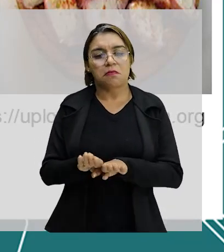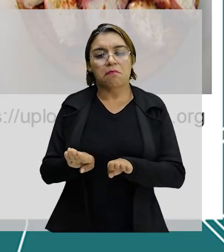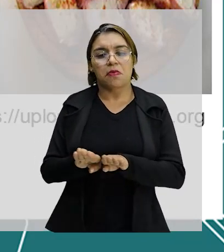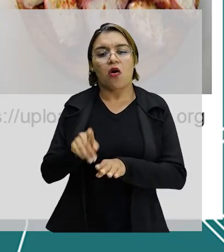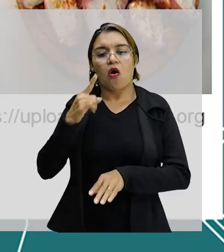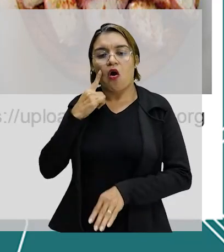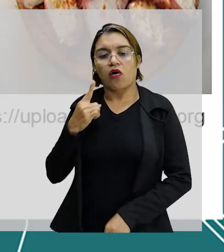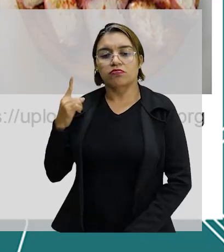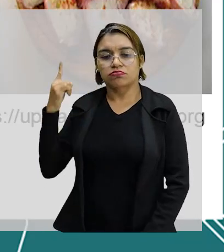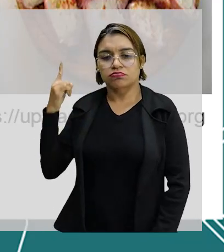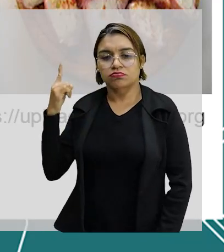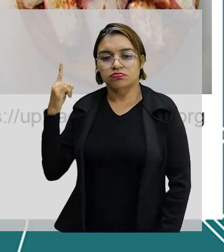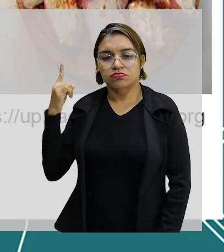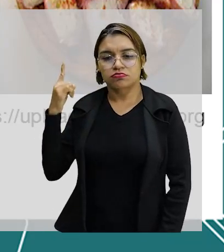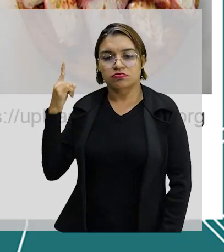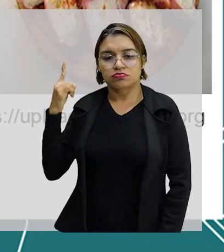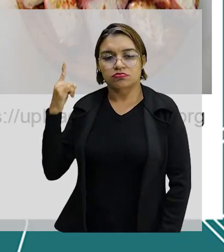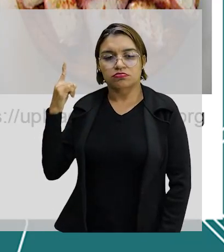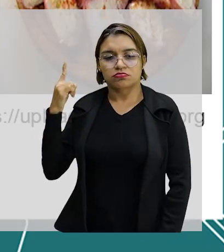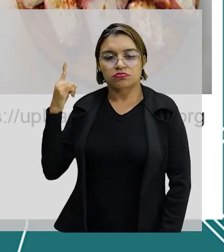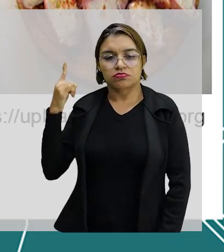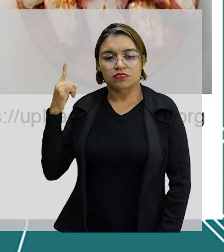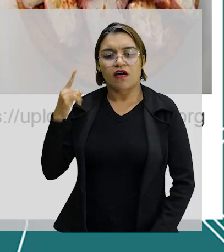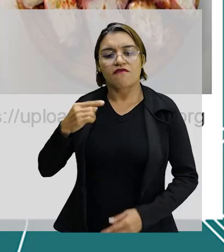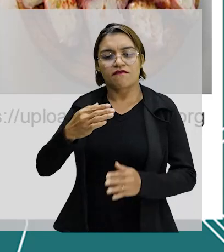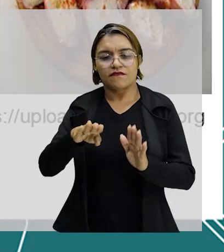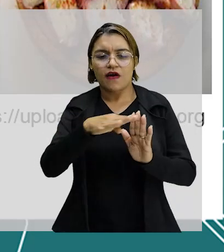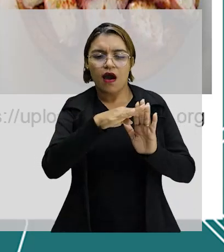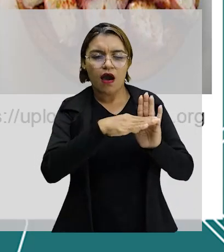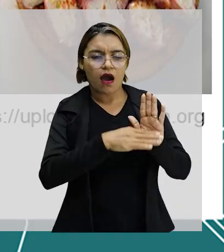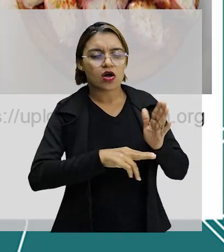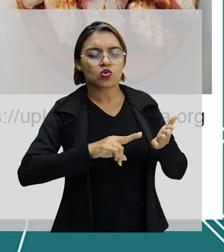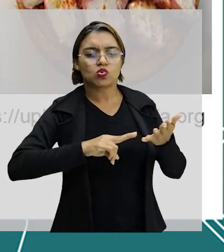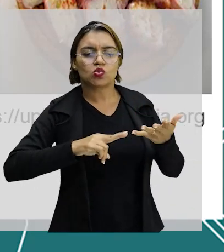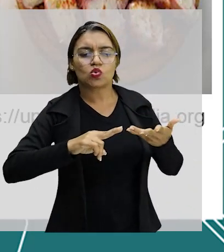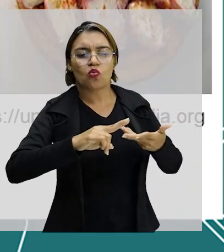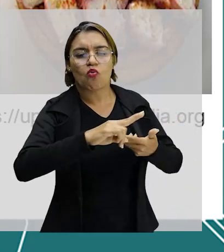tá? Vieiras, mexilhões,